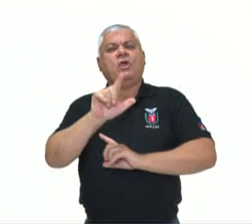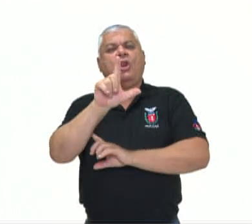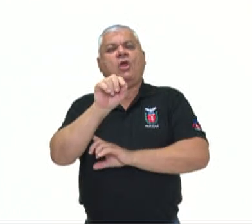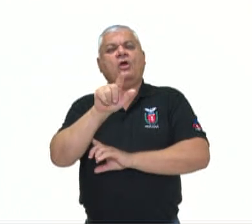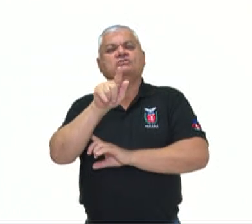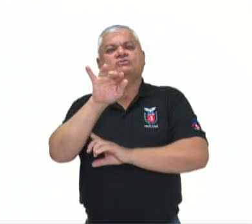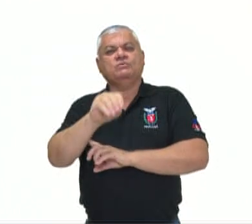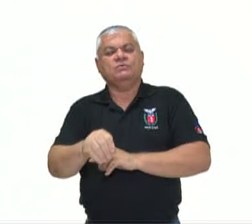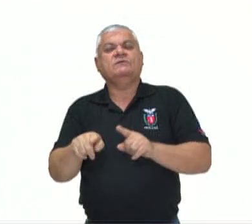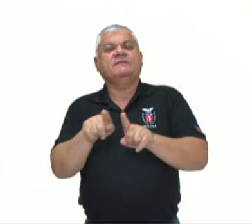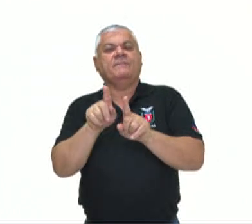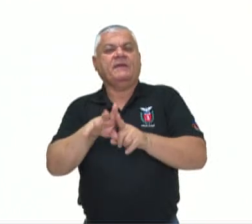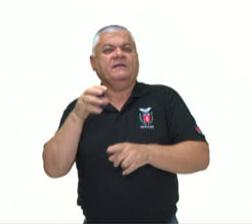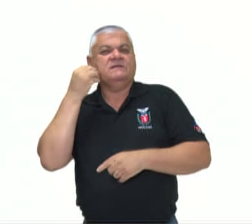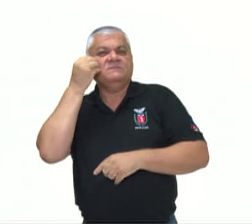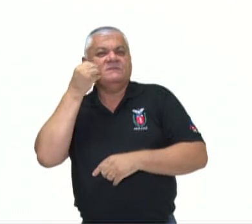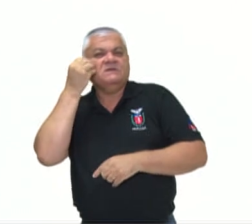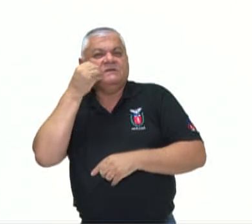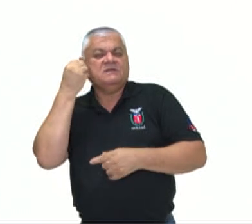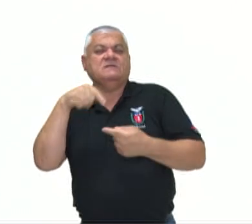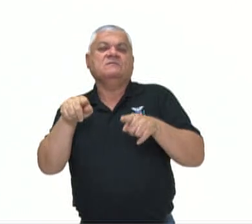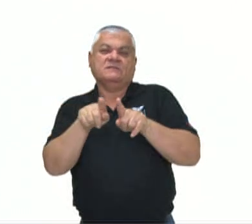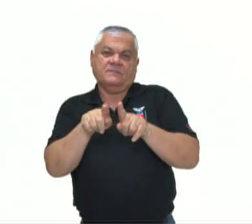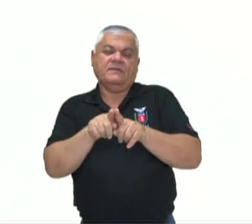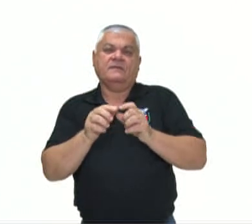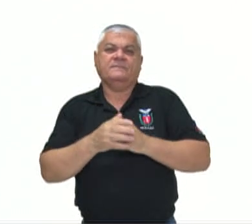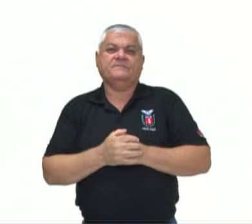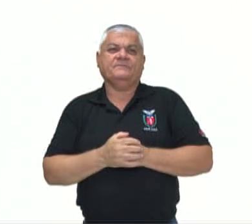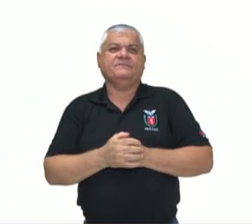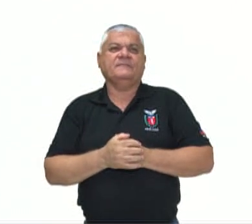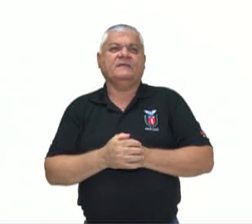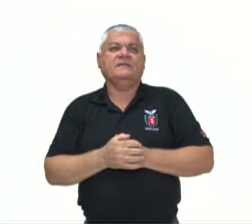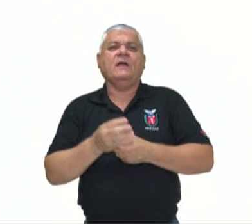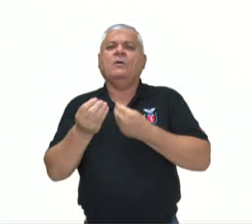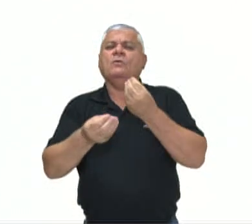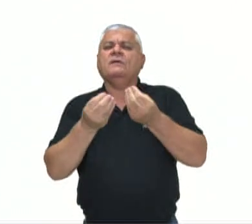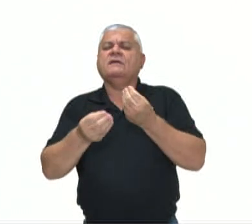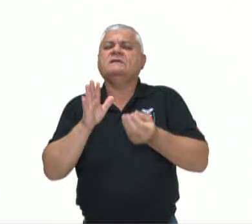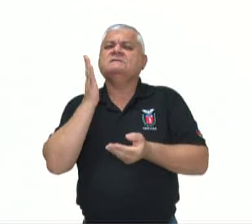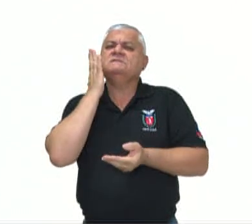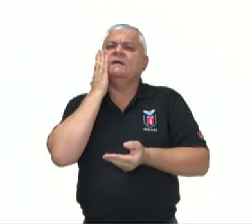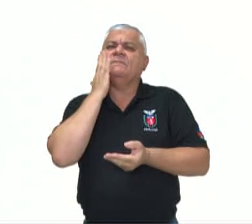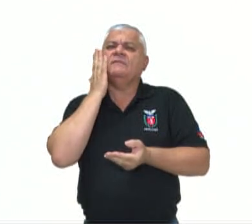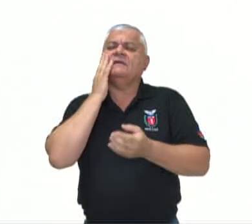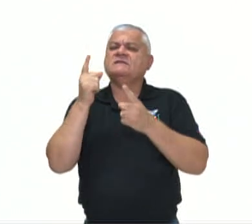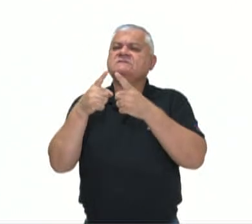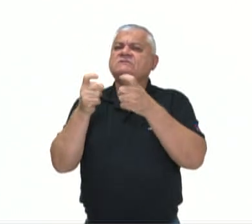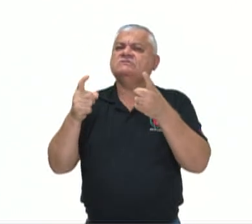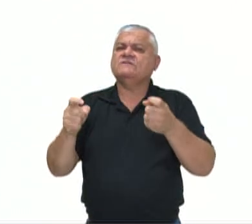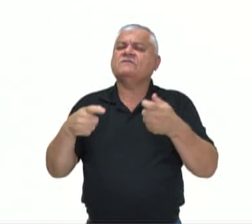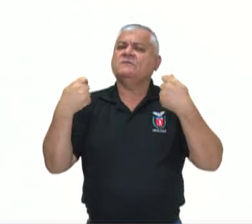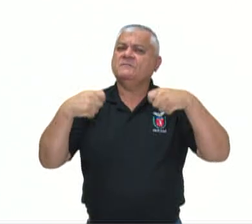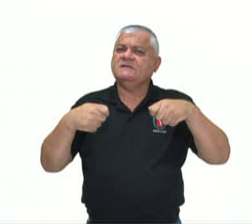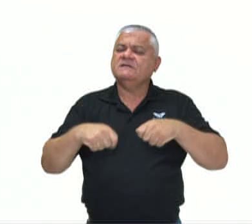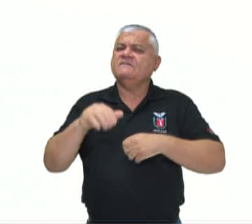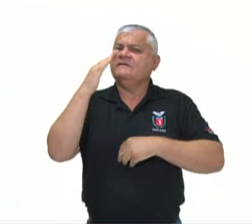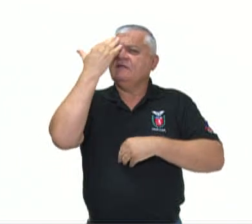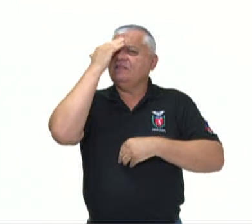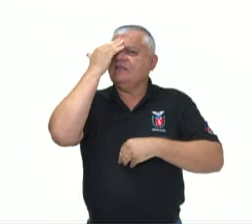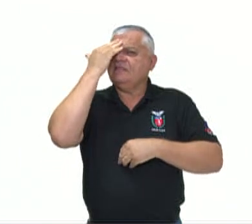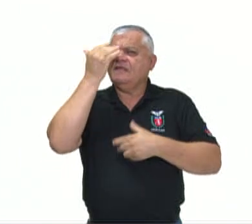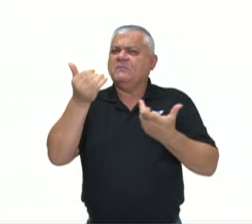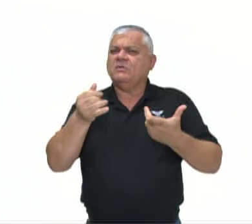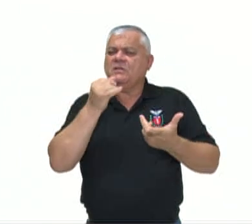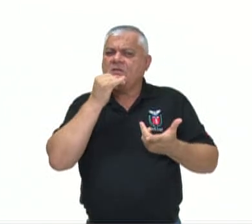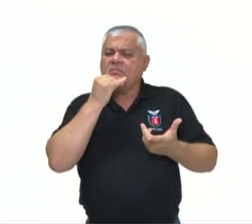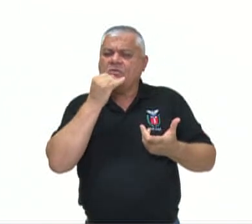empirismo lógico ou neopositivismo, segundo o qual o saber científico deve ser expurgado de conceitos